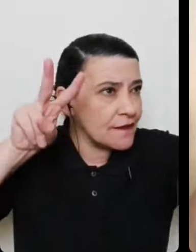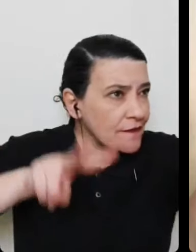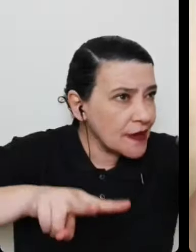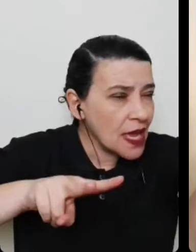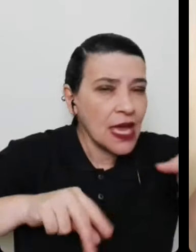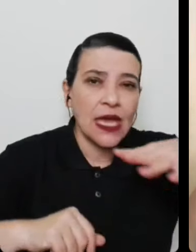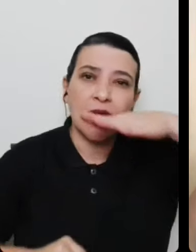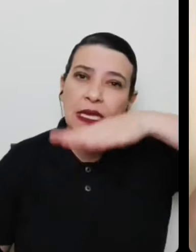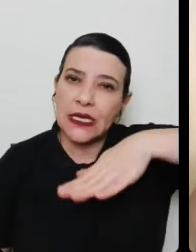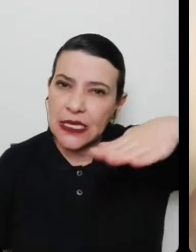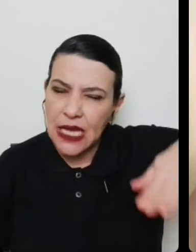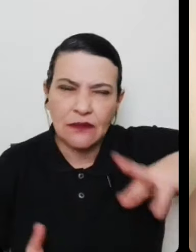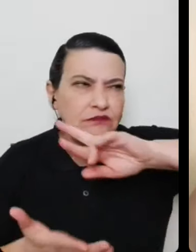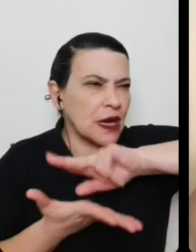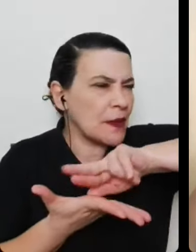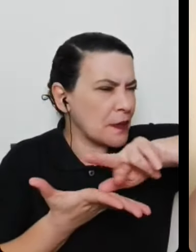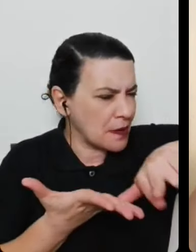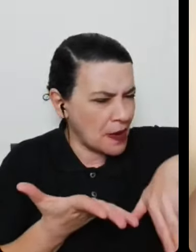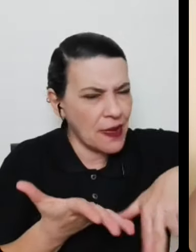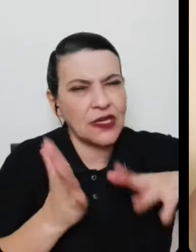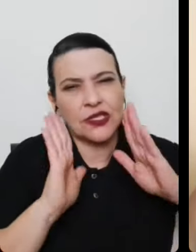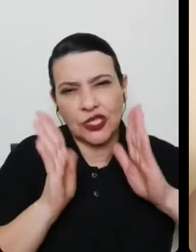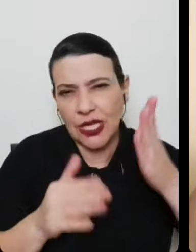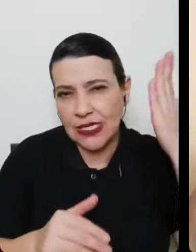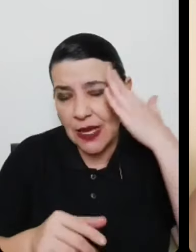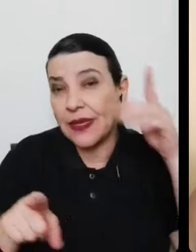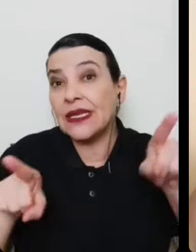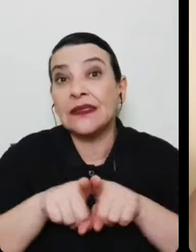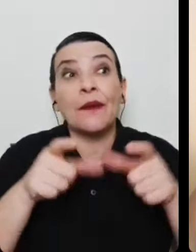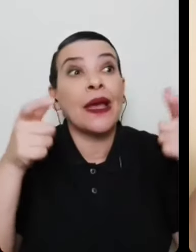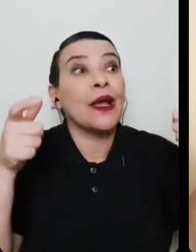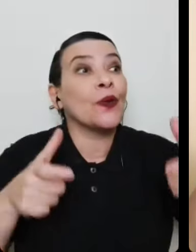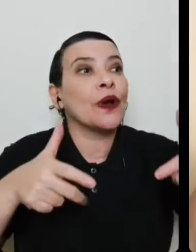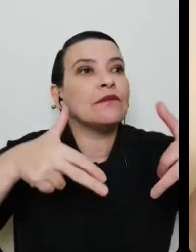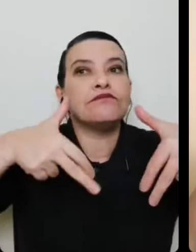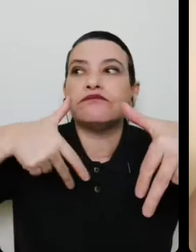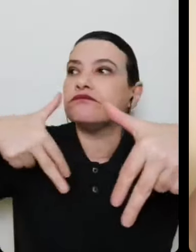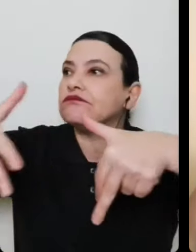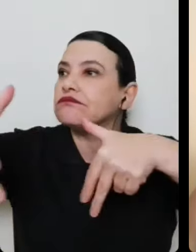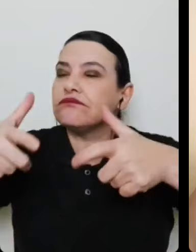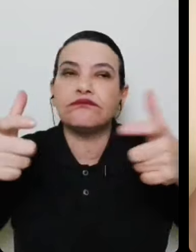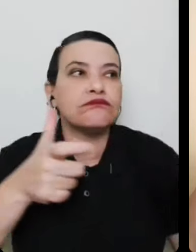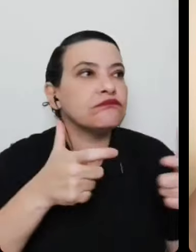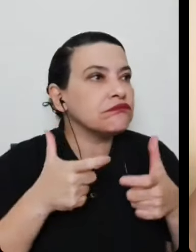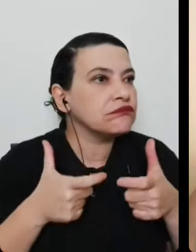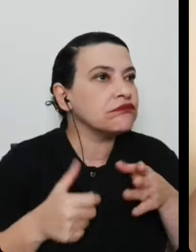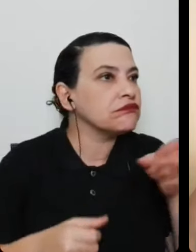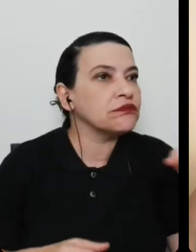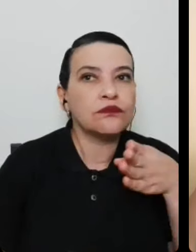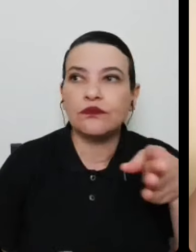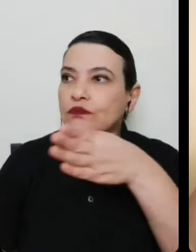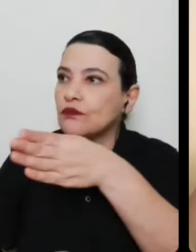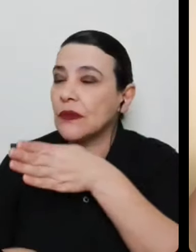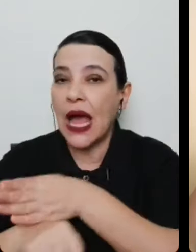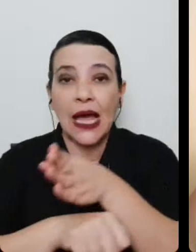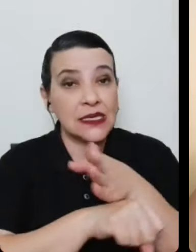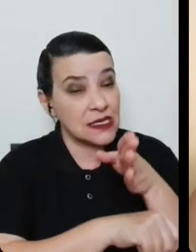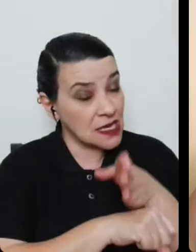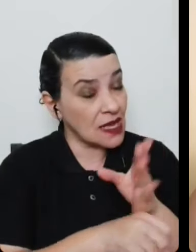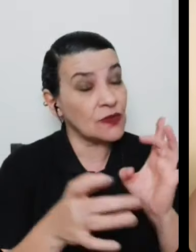crianças, enfim. E a questão da mobilidade dentro dos espaços, que permitam que